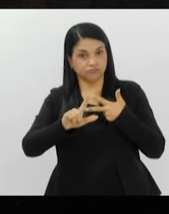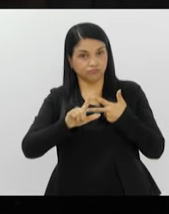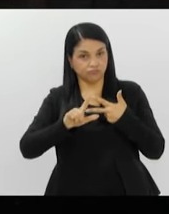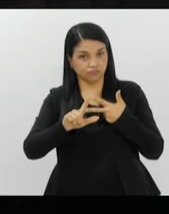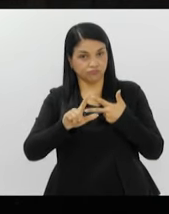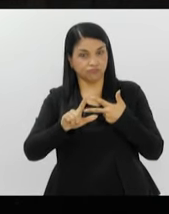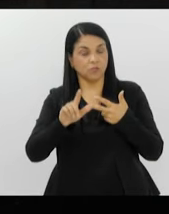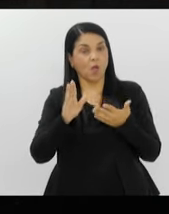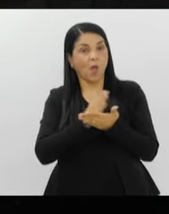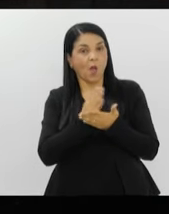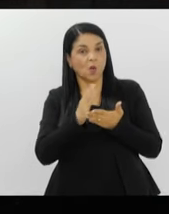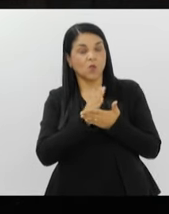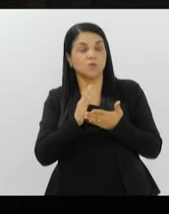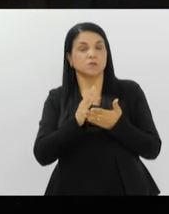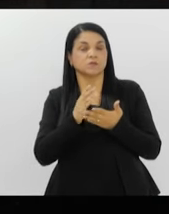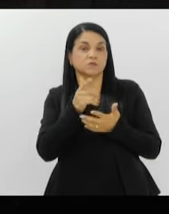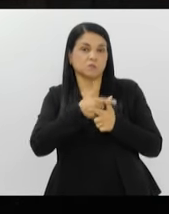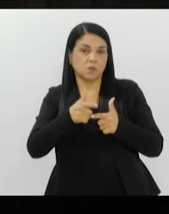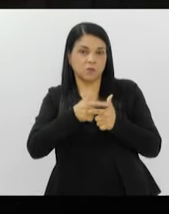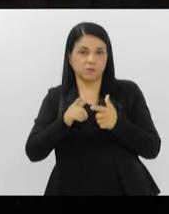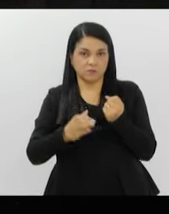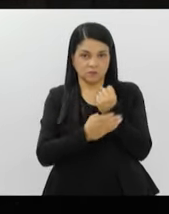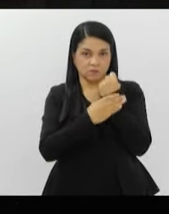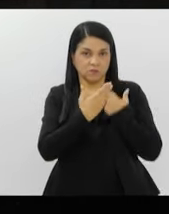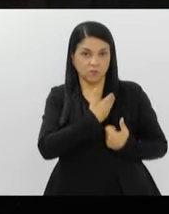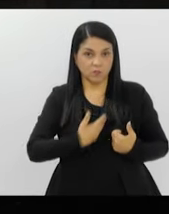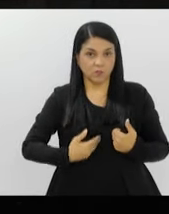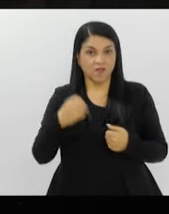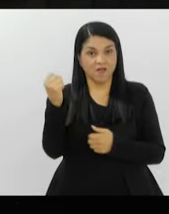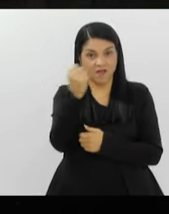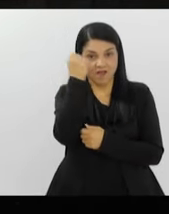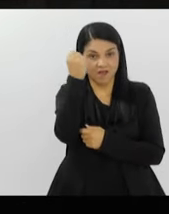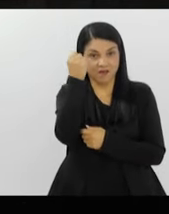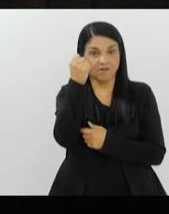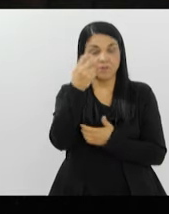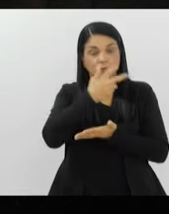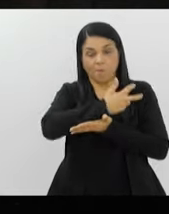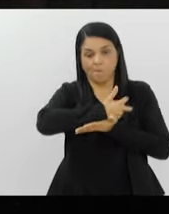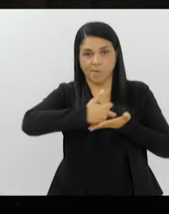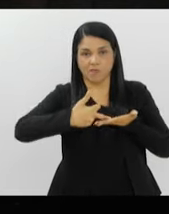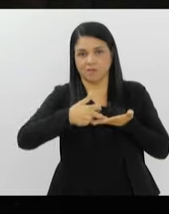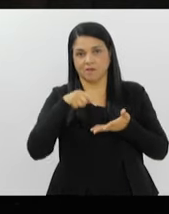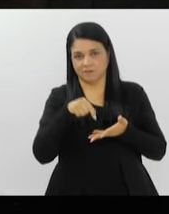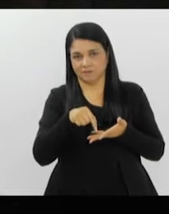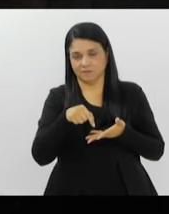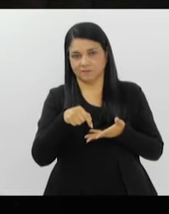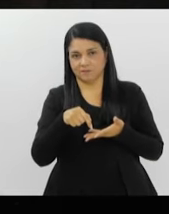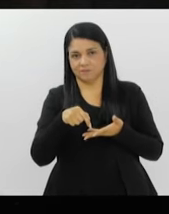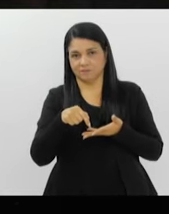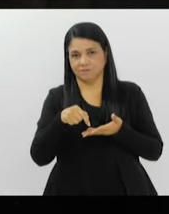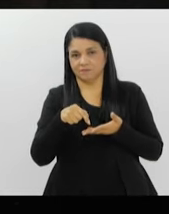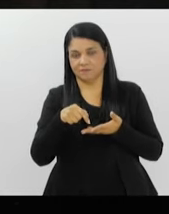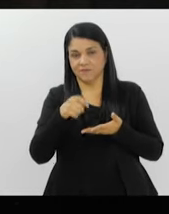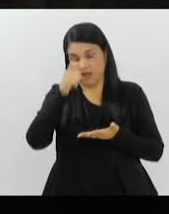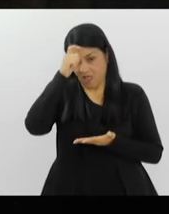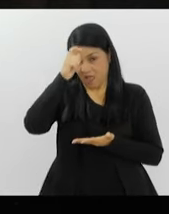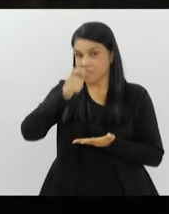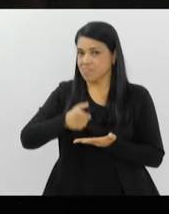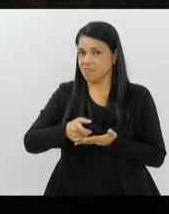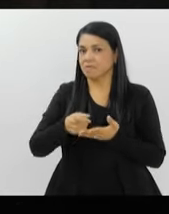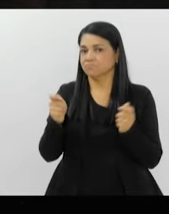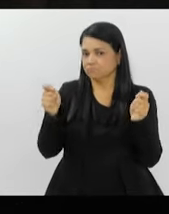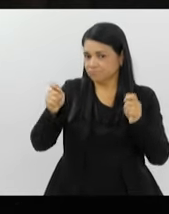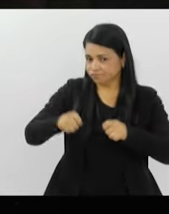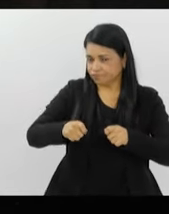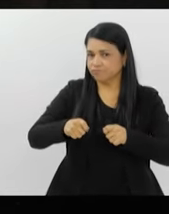Pública principalmente de agravamento de pena a tese é oportuna